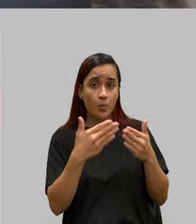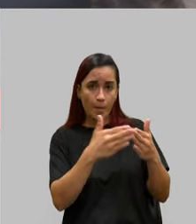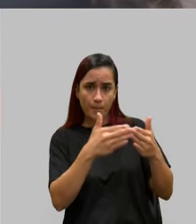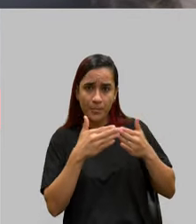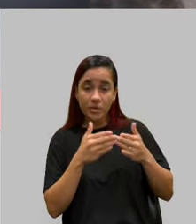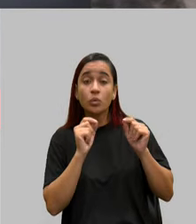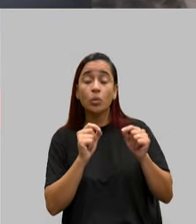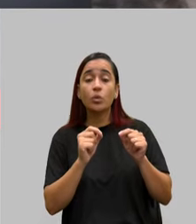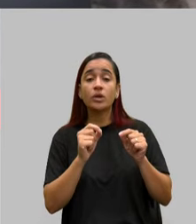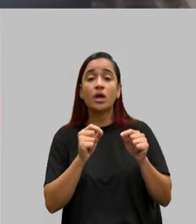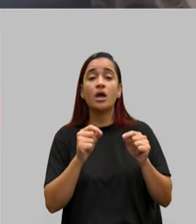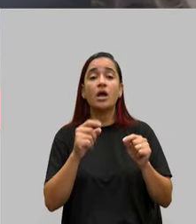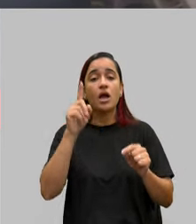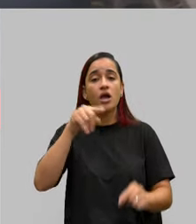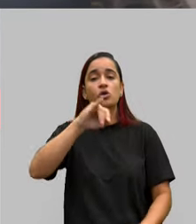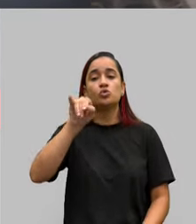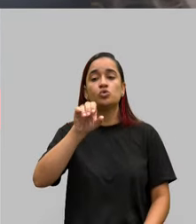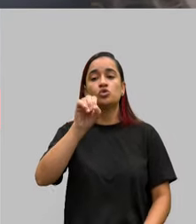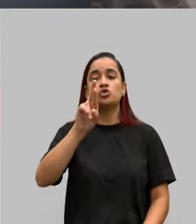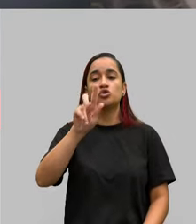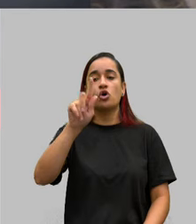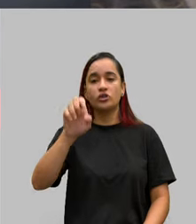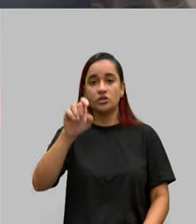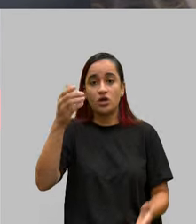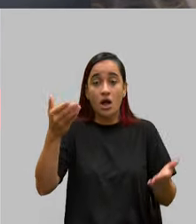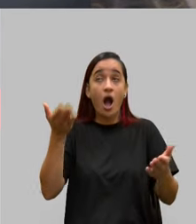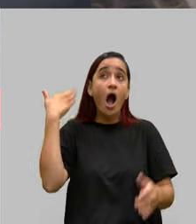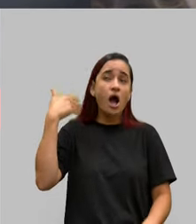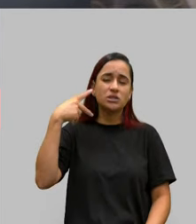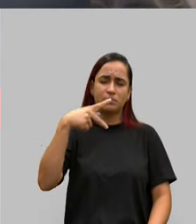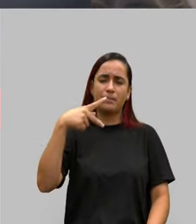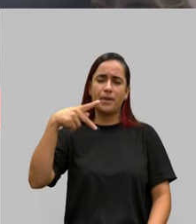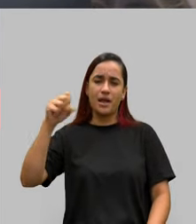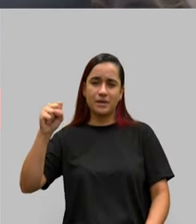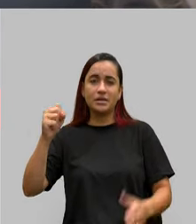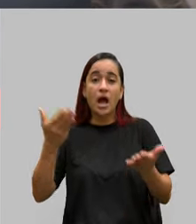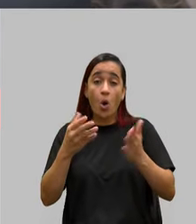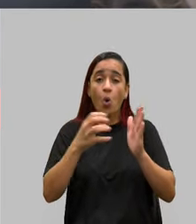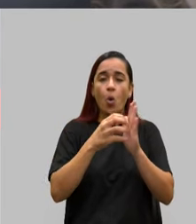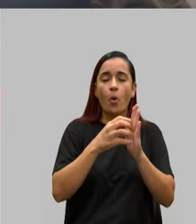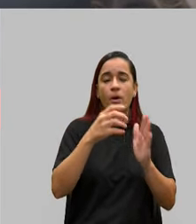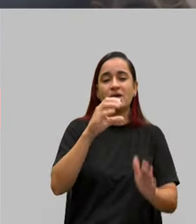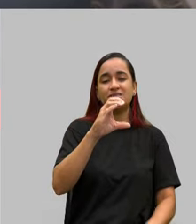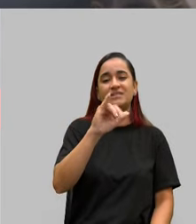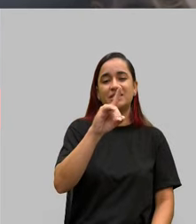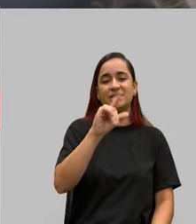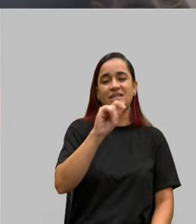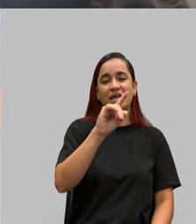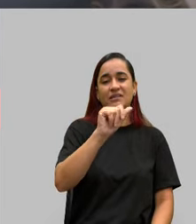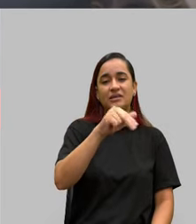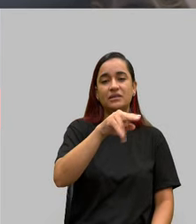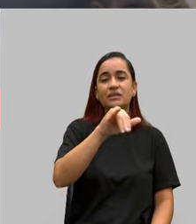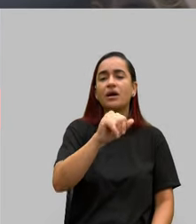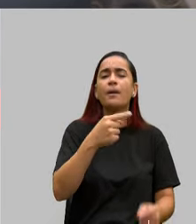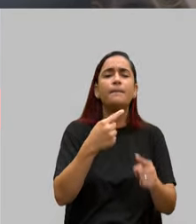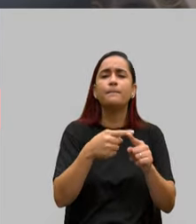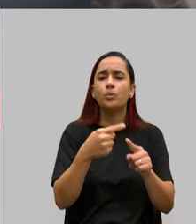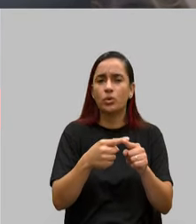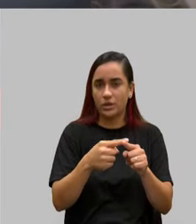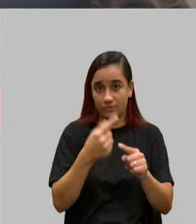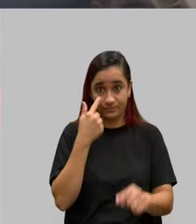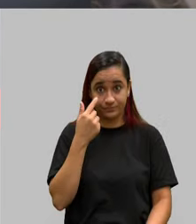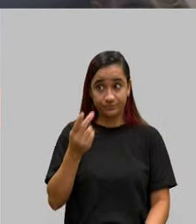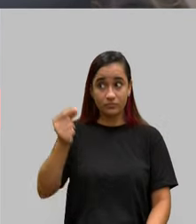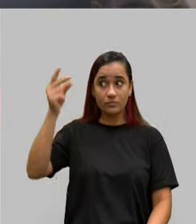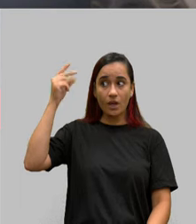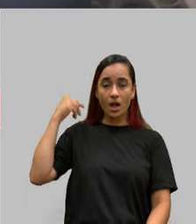Jorge que na época era do PPS hoje cidadania Ô Dr Leandro Por que o PPS por cidadania porque naquela época só